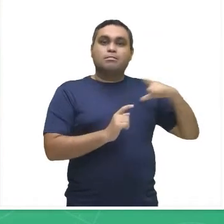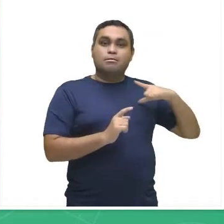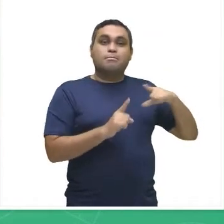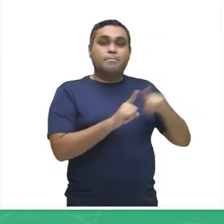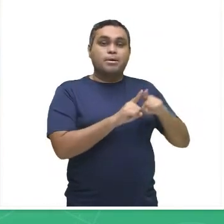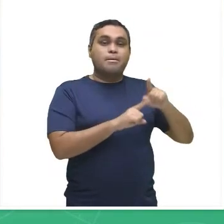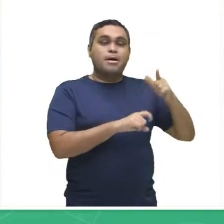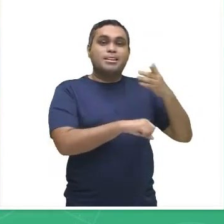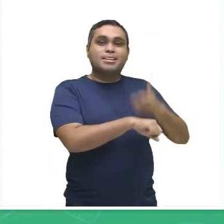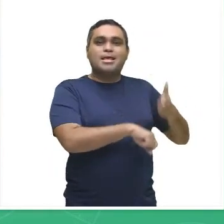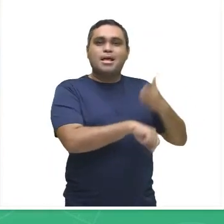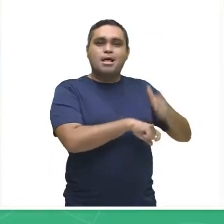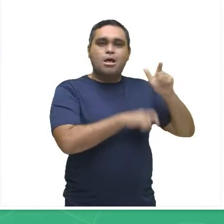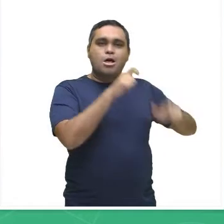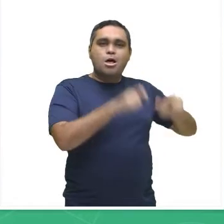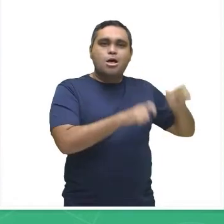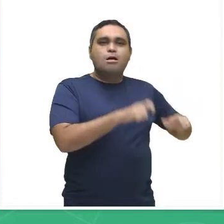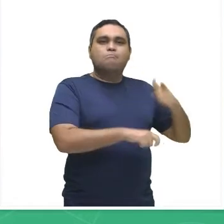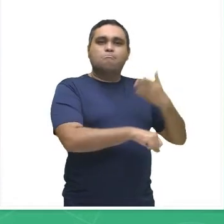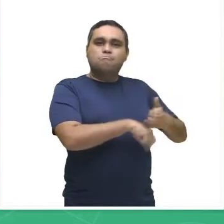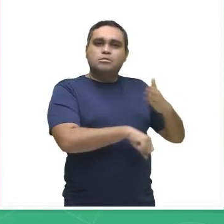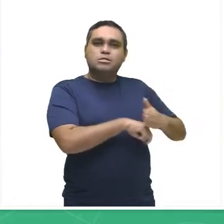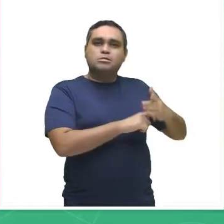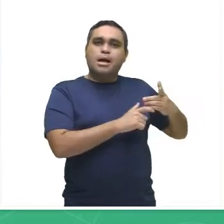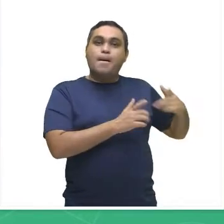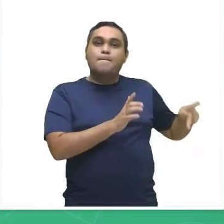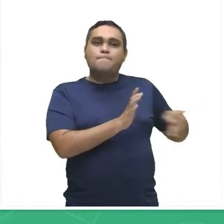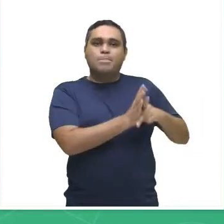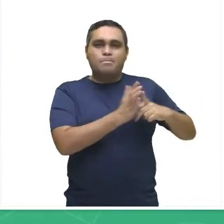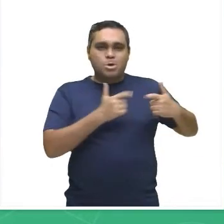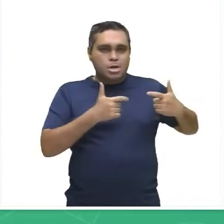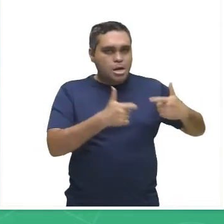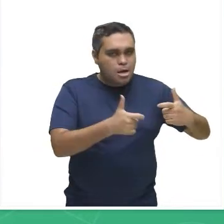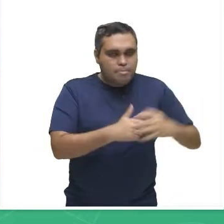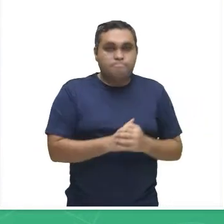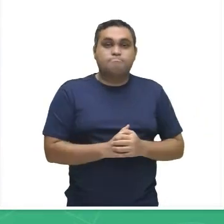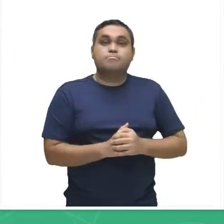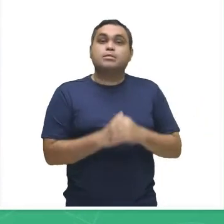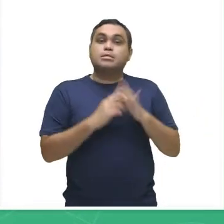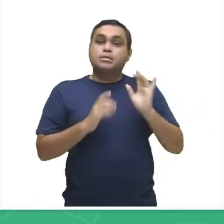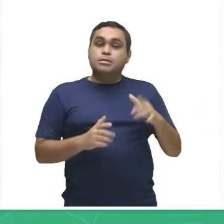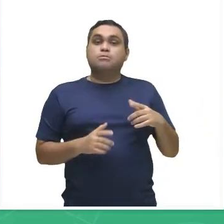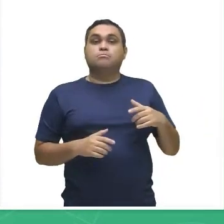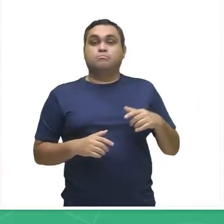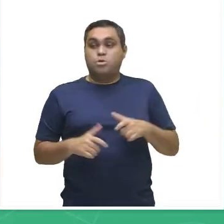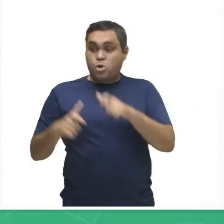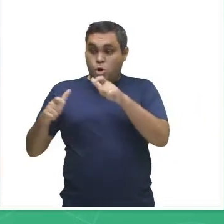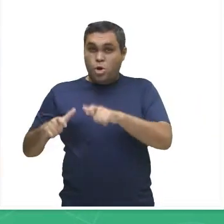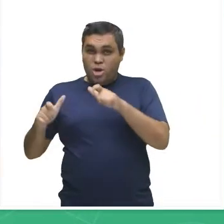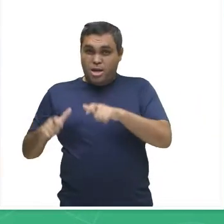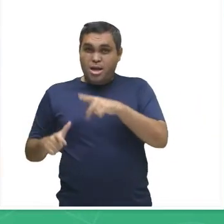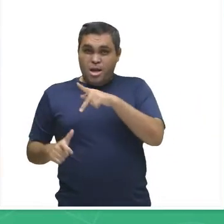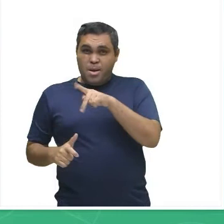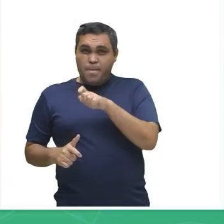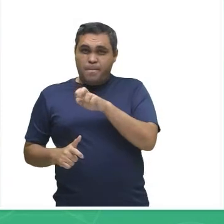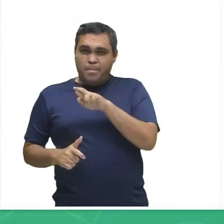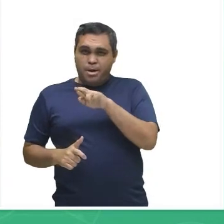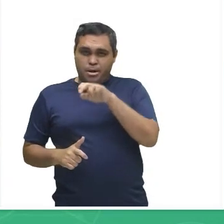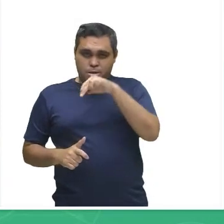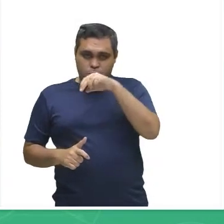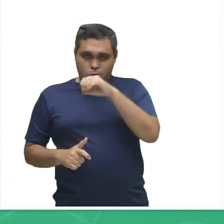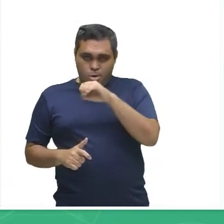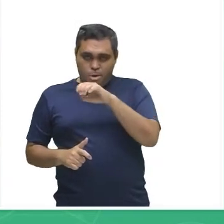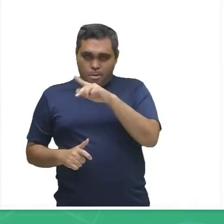Grécia. E é justamente por isso que a Batalha de Termópilas vai ficar conhecidíssima. Por quê? Porque aqui a gente vai